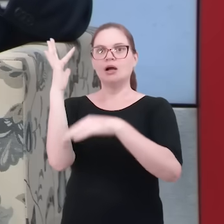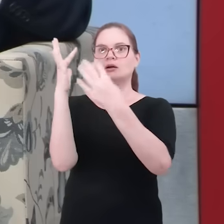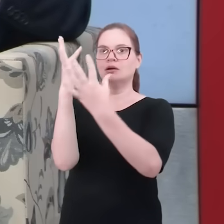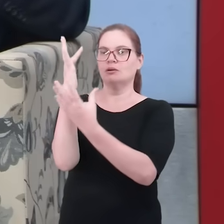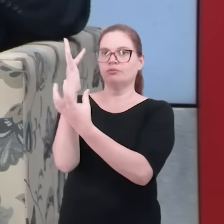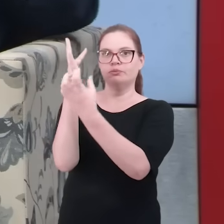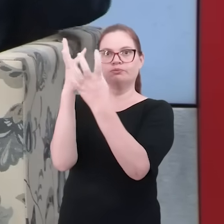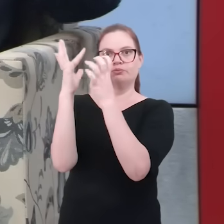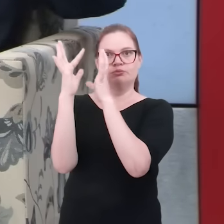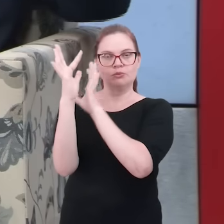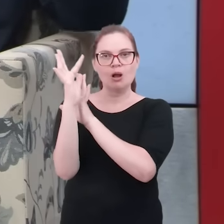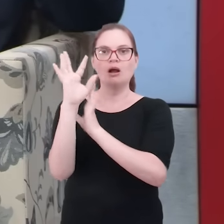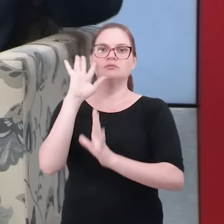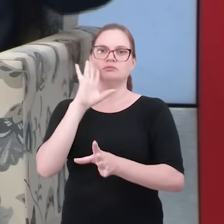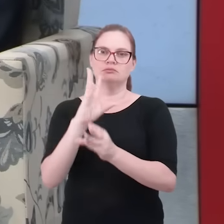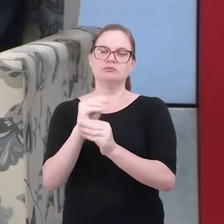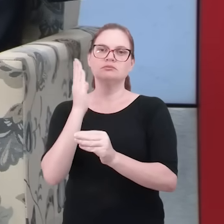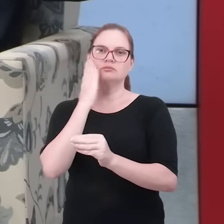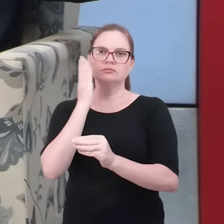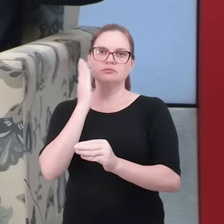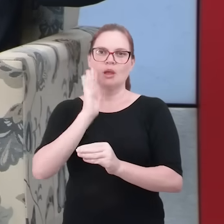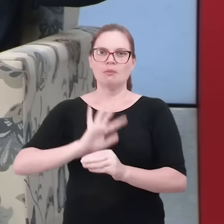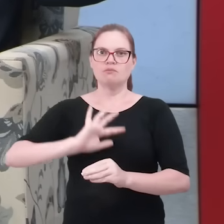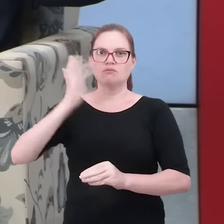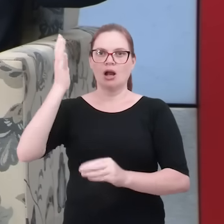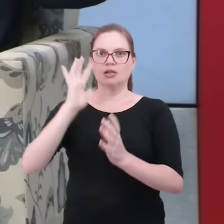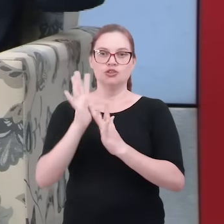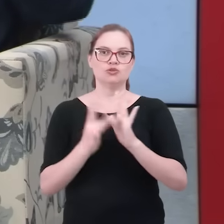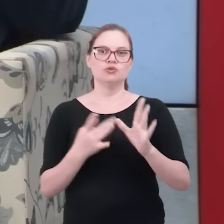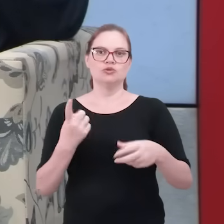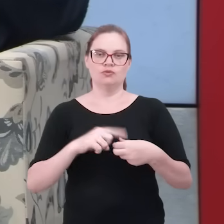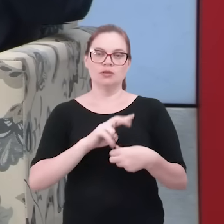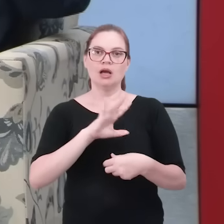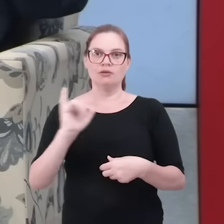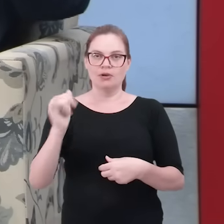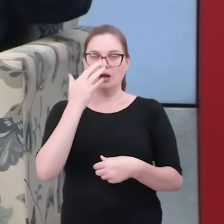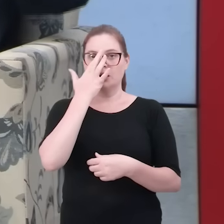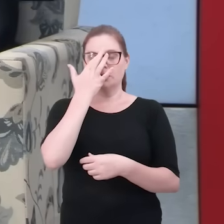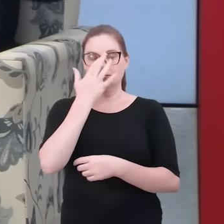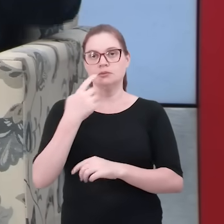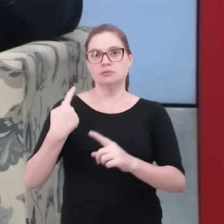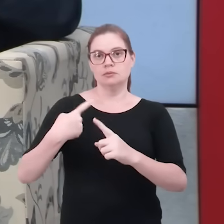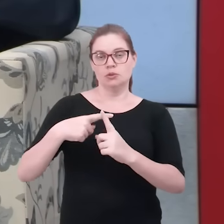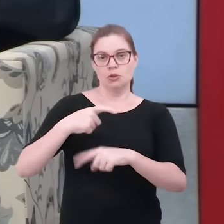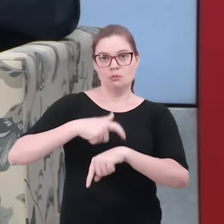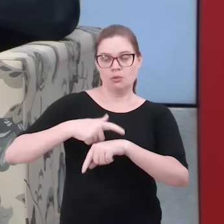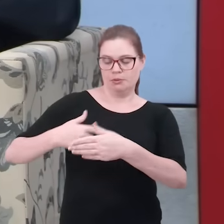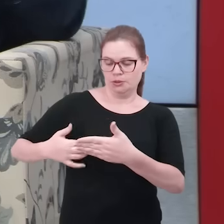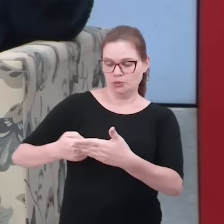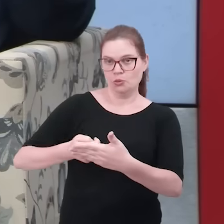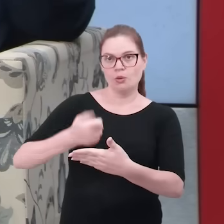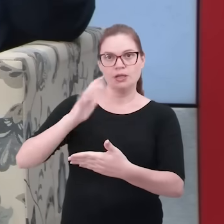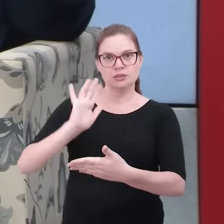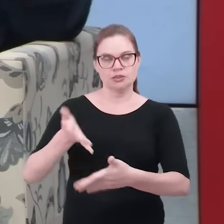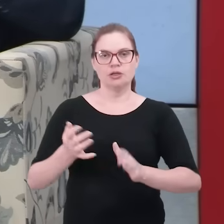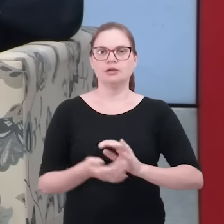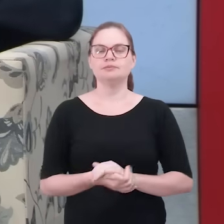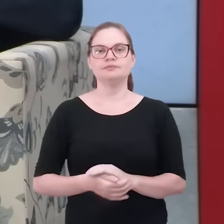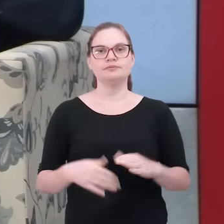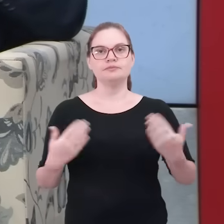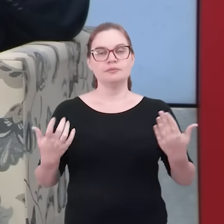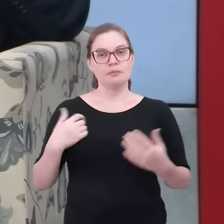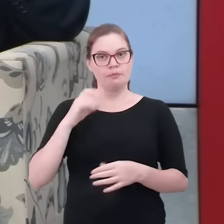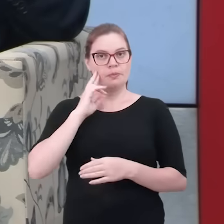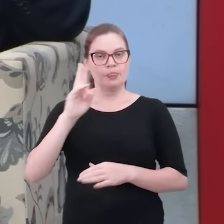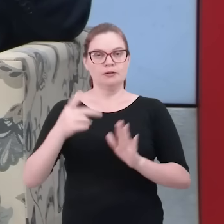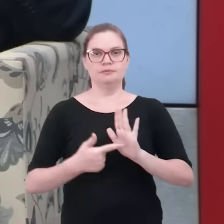verão. Igualmente, quando virdes estas coisas, os sinais da volta de Jesus. Sabei que ele está próximo às portas. O Senhor estava dizendo